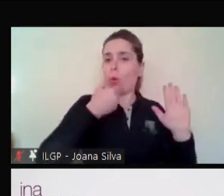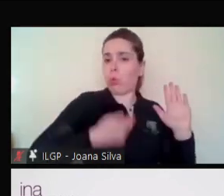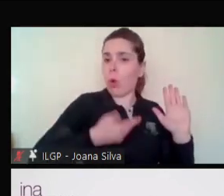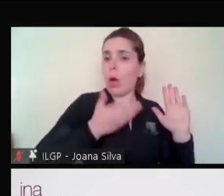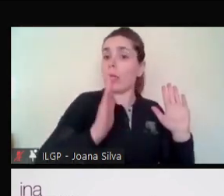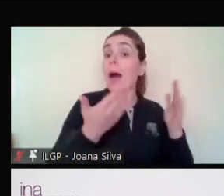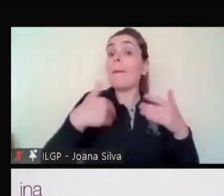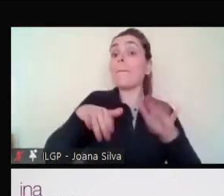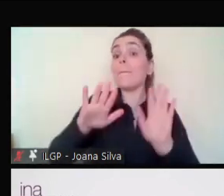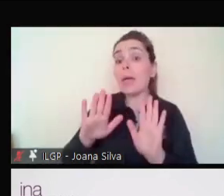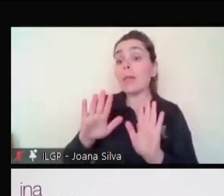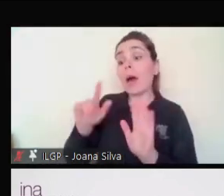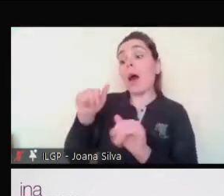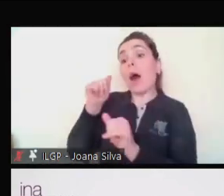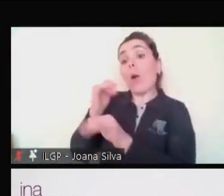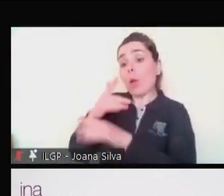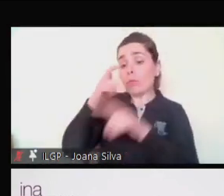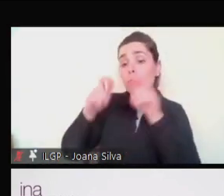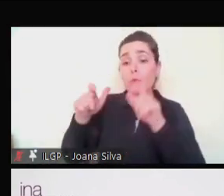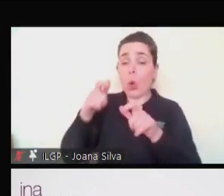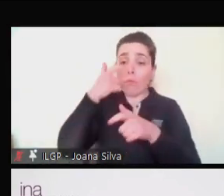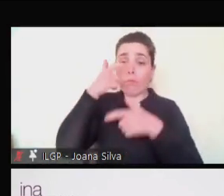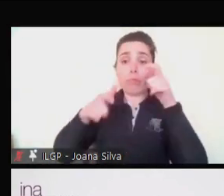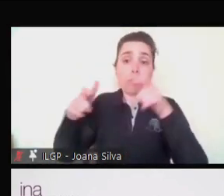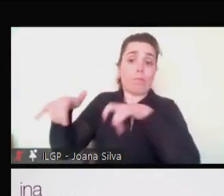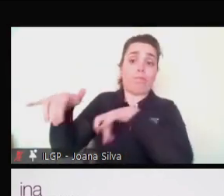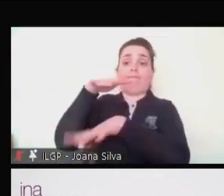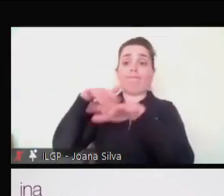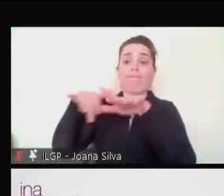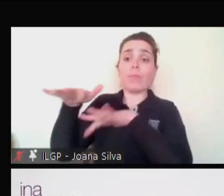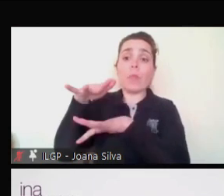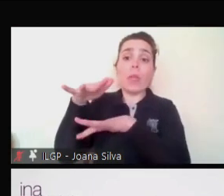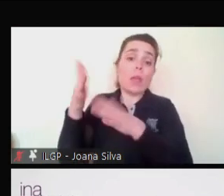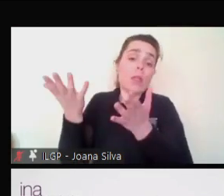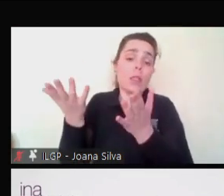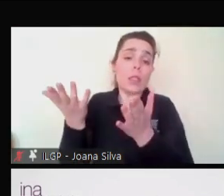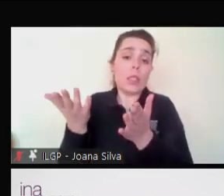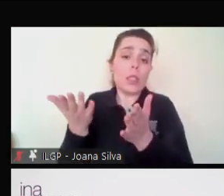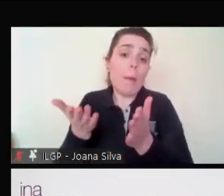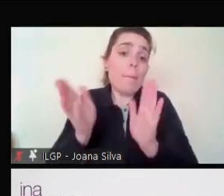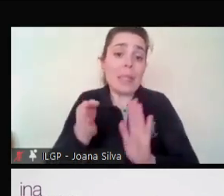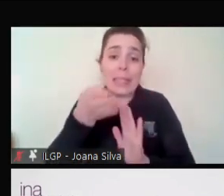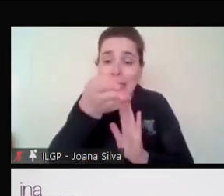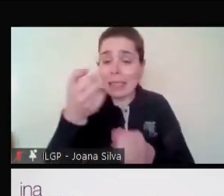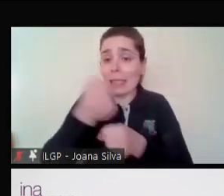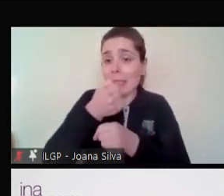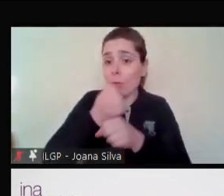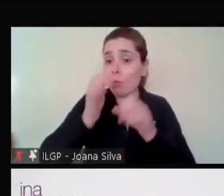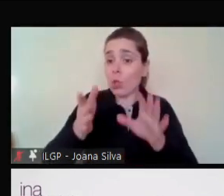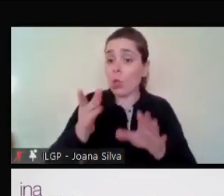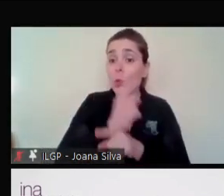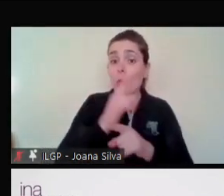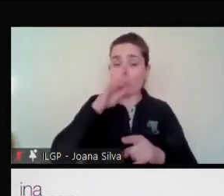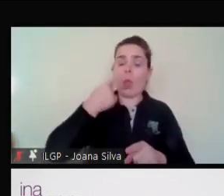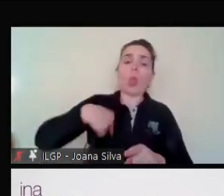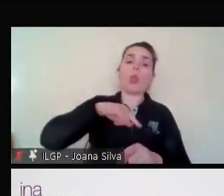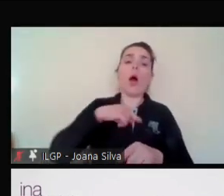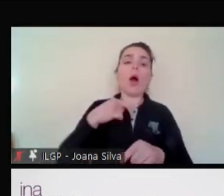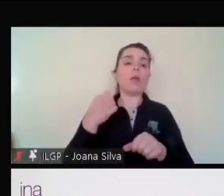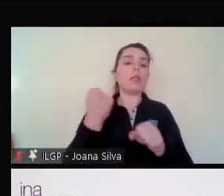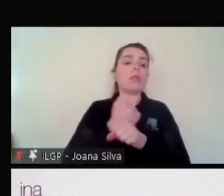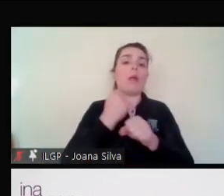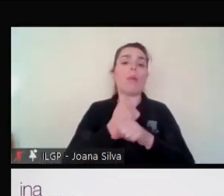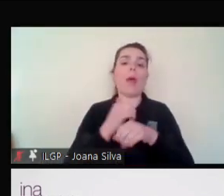mas também na vertente do cidadão que depois vai ter que consumir esses serviços, porque, na verdade, se nós desenvolvemos coisas muito sofisticadas, mas não